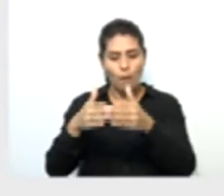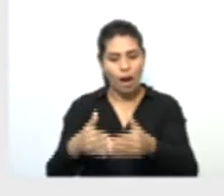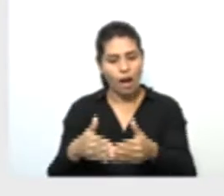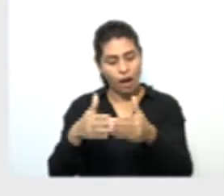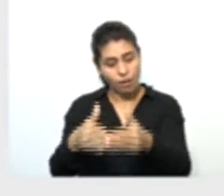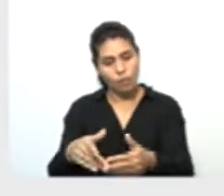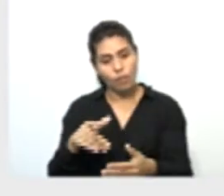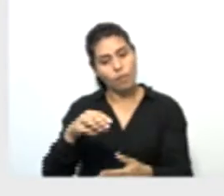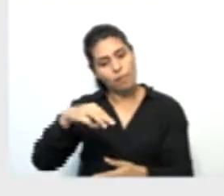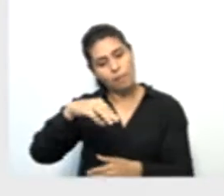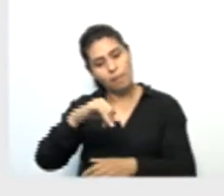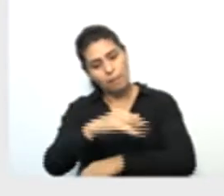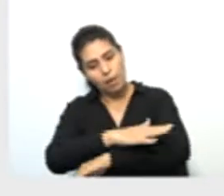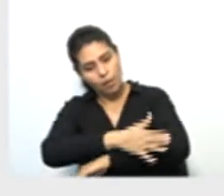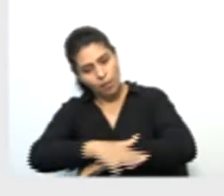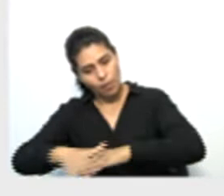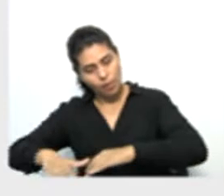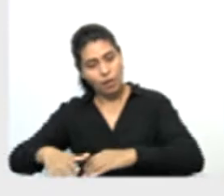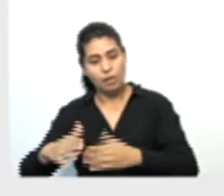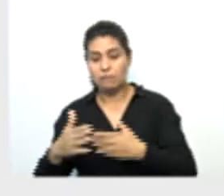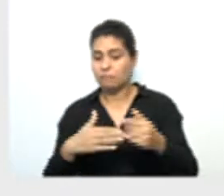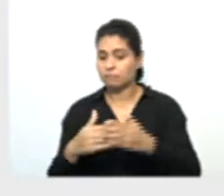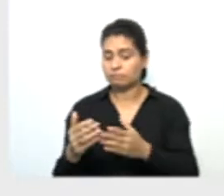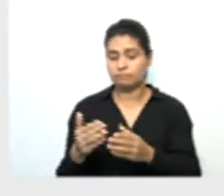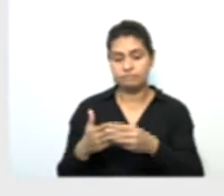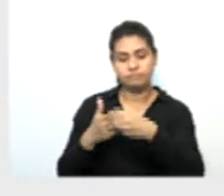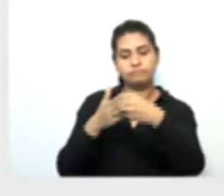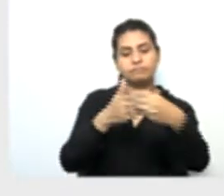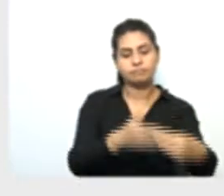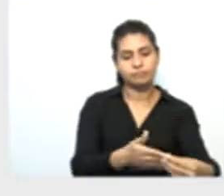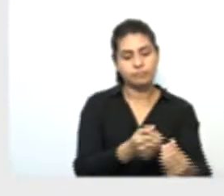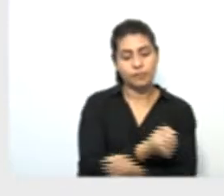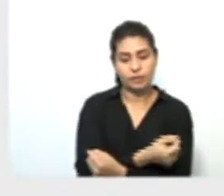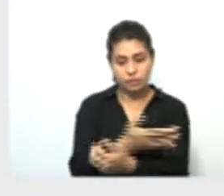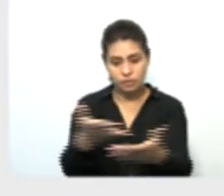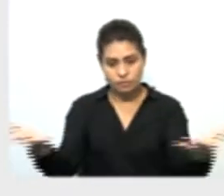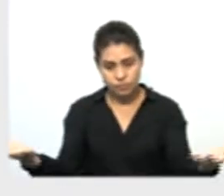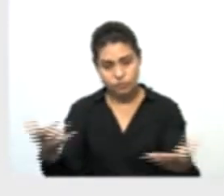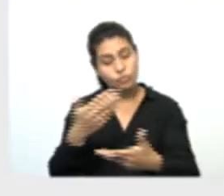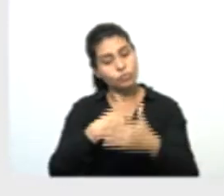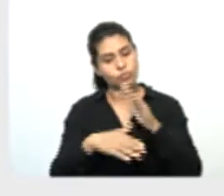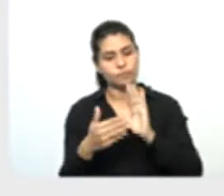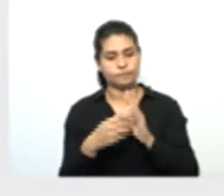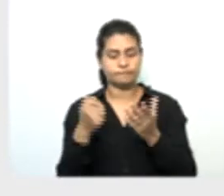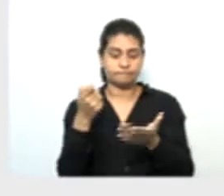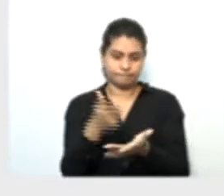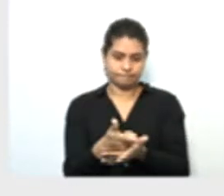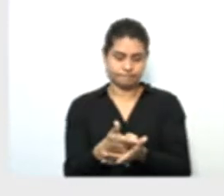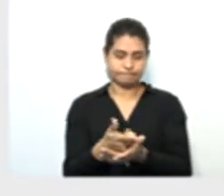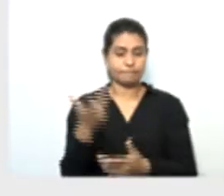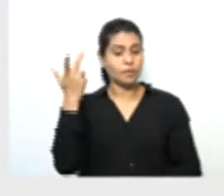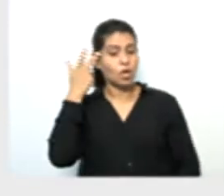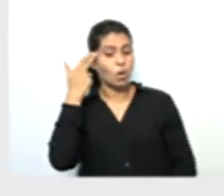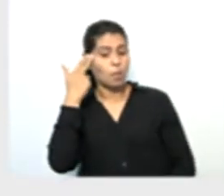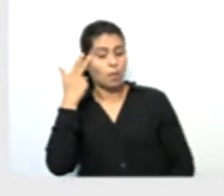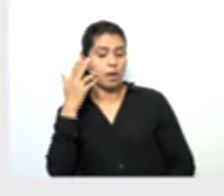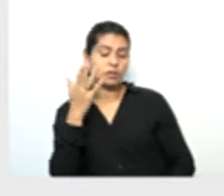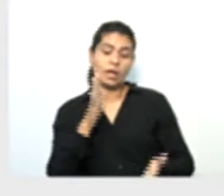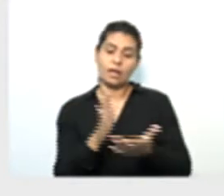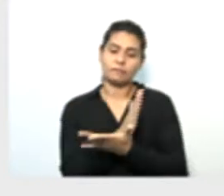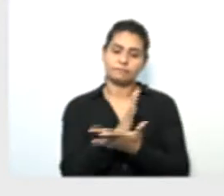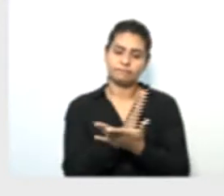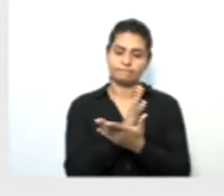de diferentes formas de transporte, e da distribuição de produtos. Normalmente, para uma